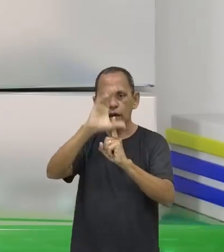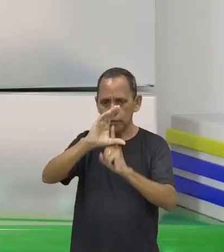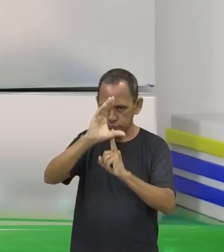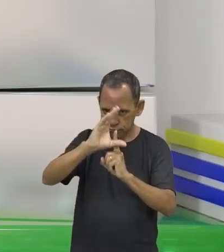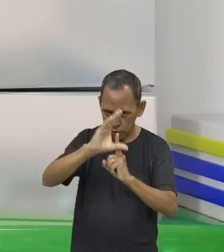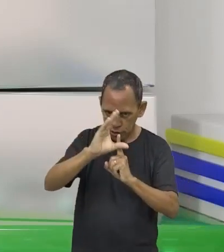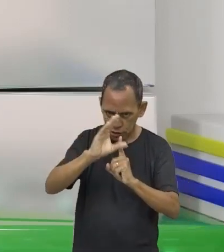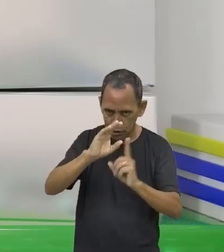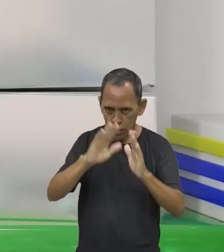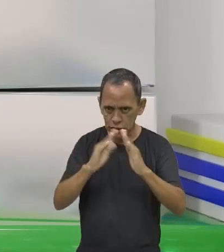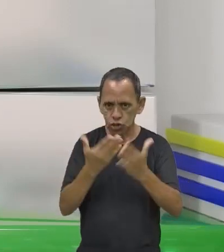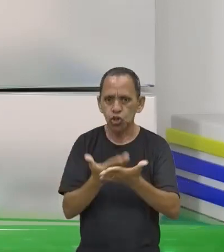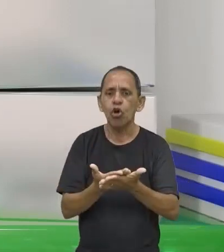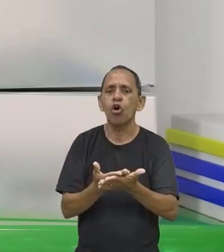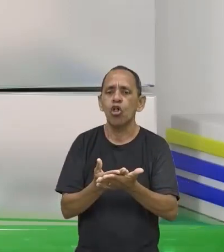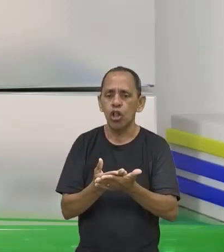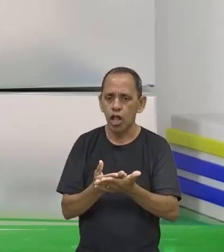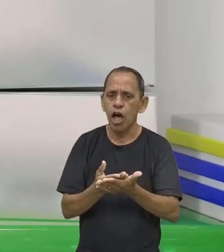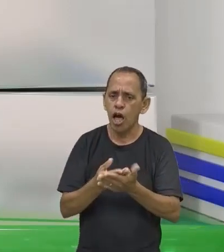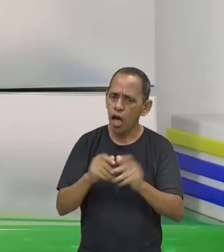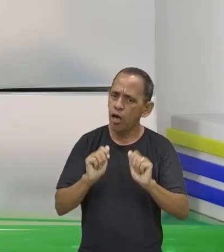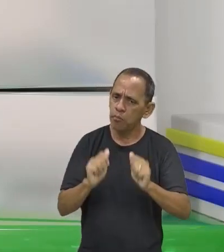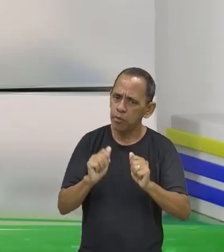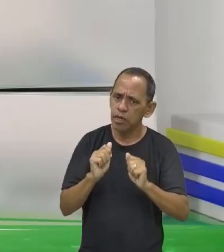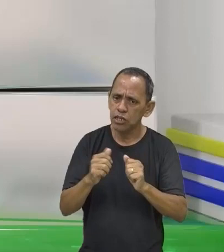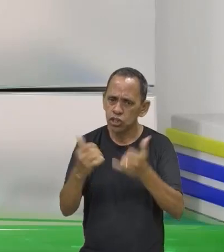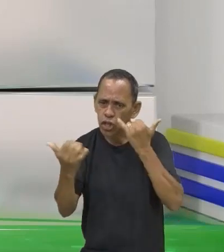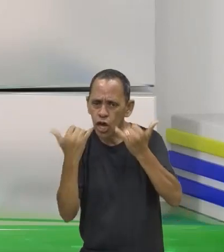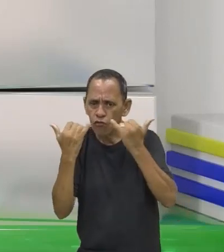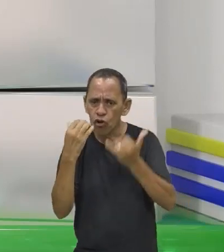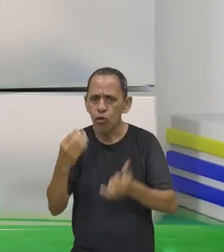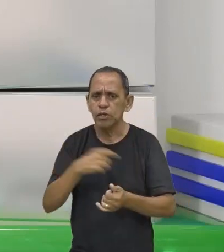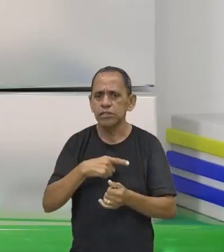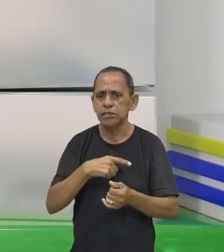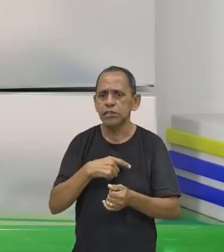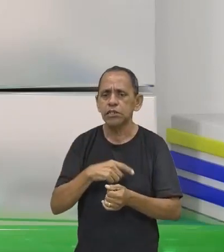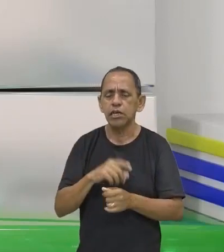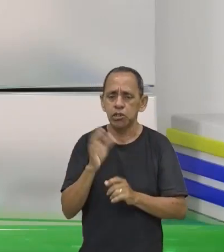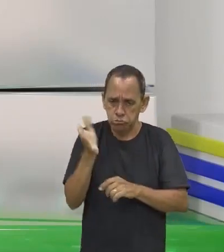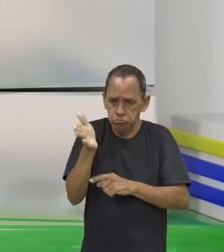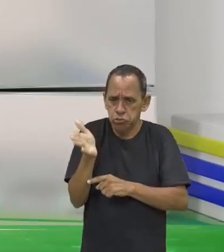em mãos. É dele que a gente monta todos os outros documentos, como o